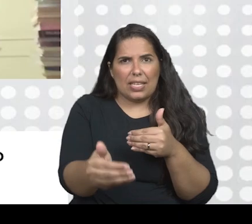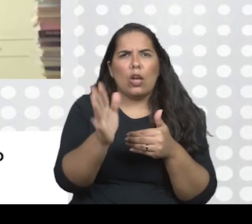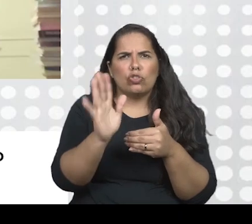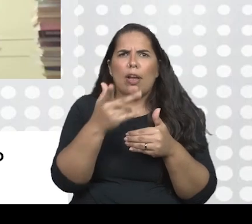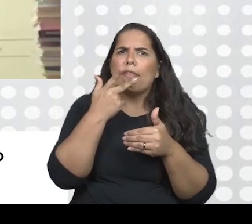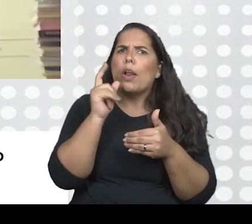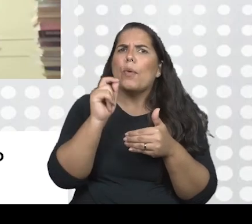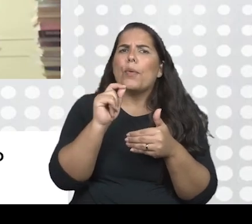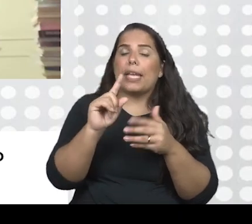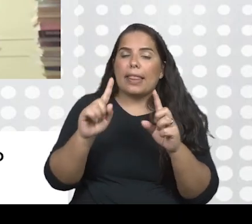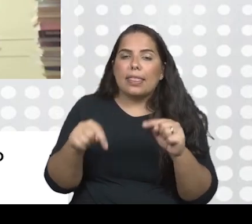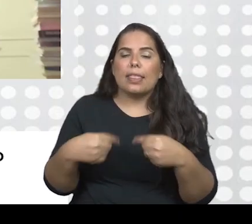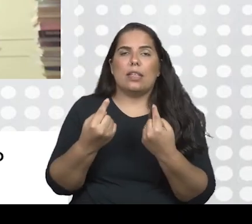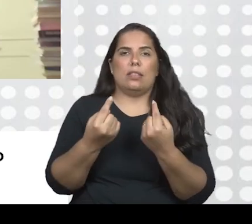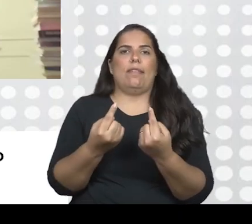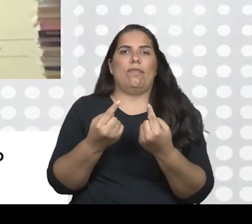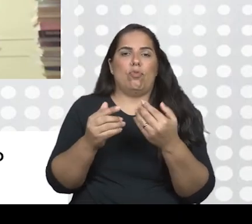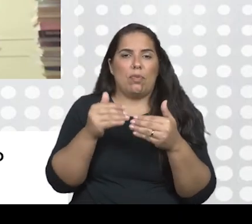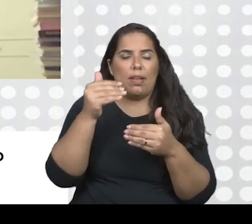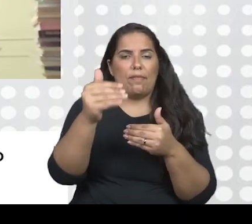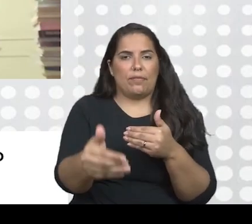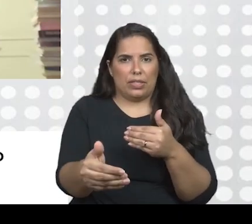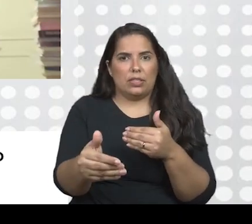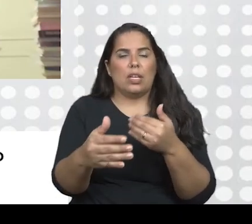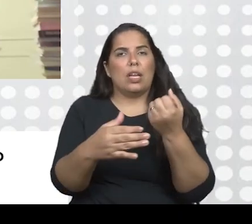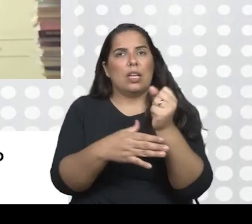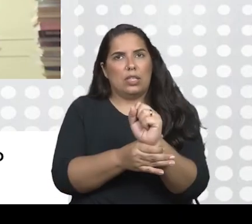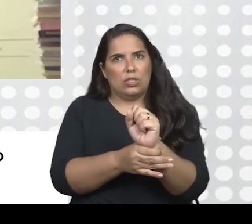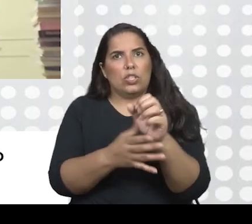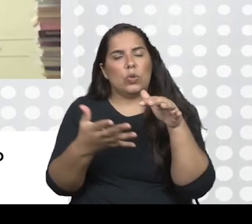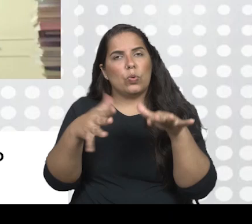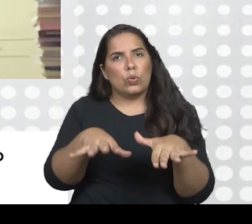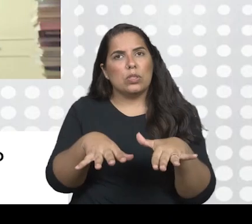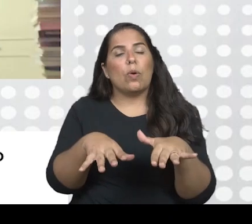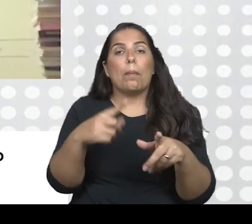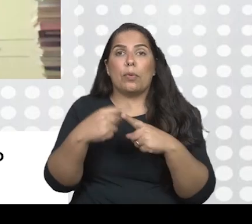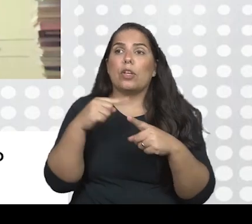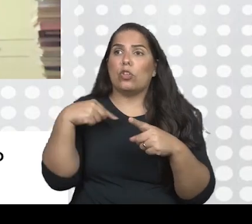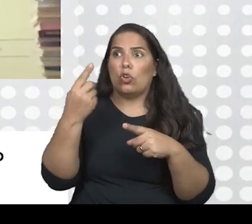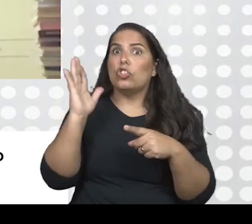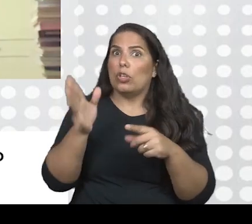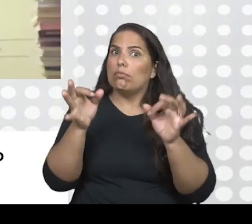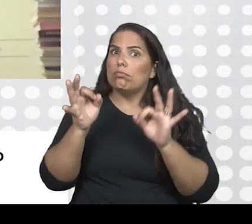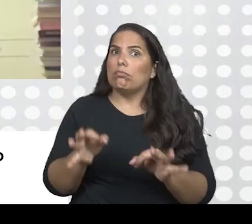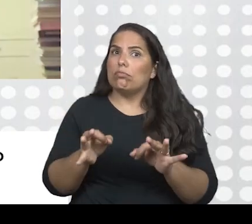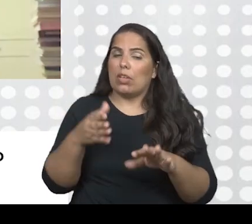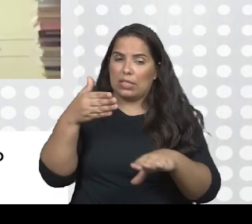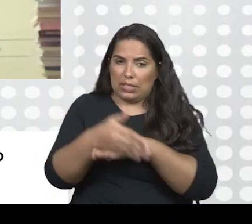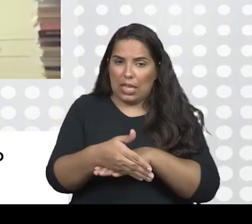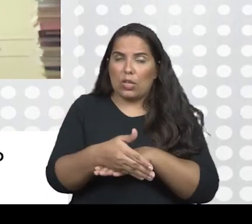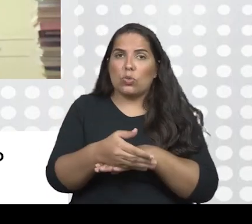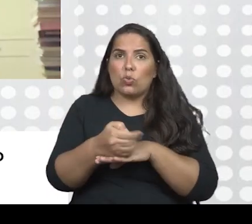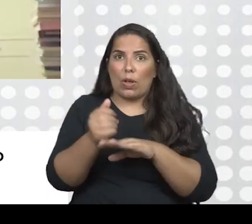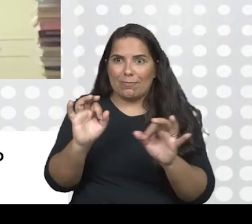coloco que um dos desafios para avançar na garantia da inclusão, porque nós já garantimos o acesso quase